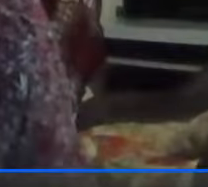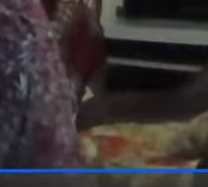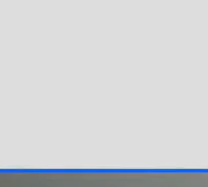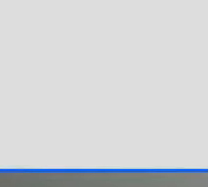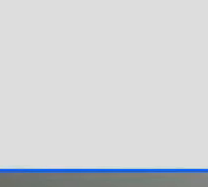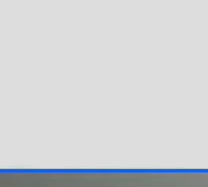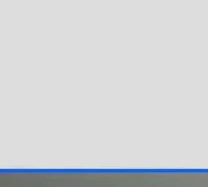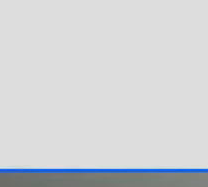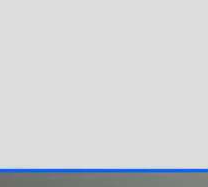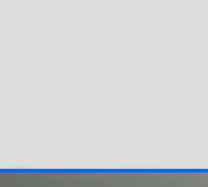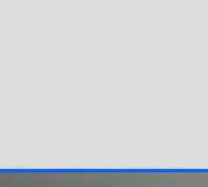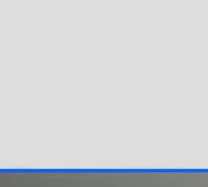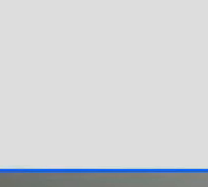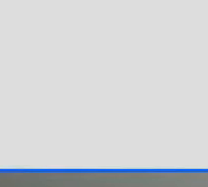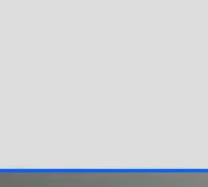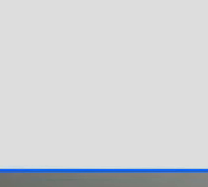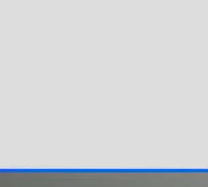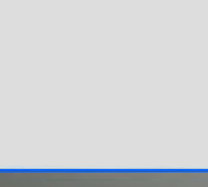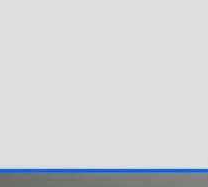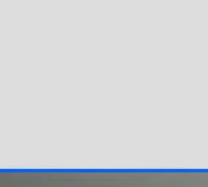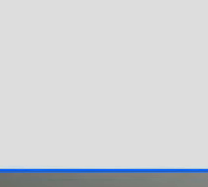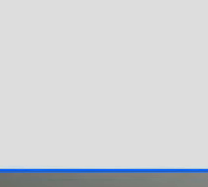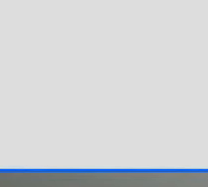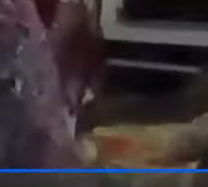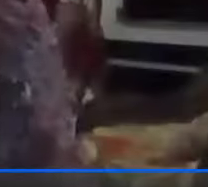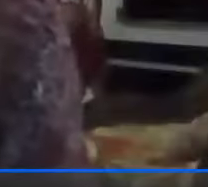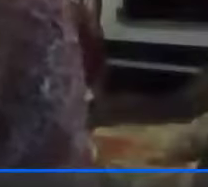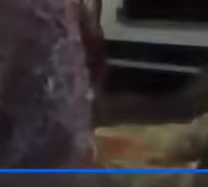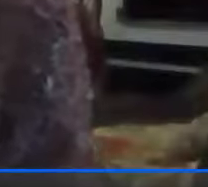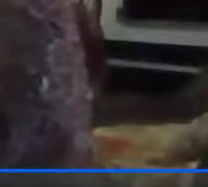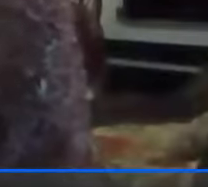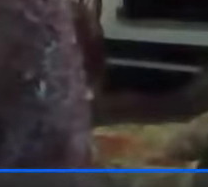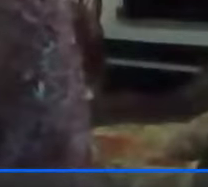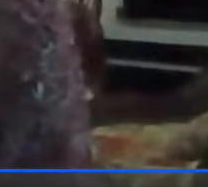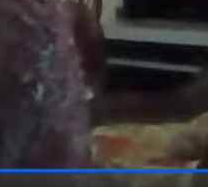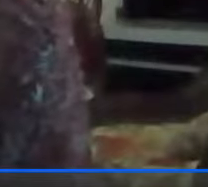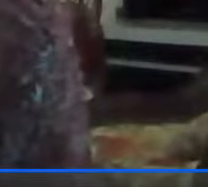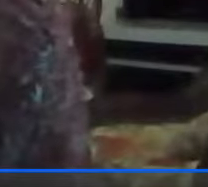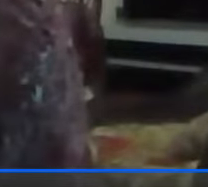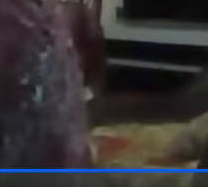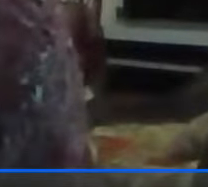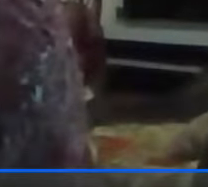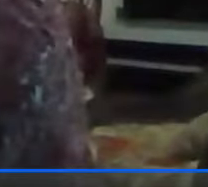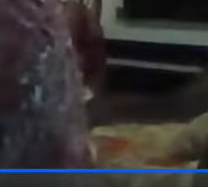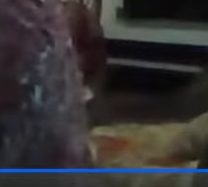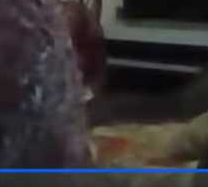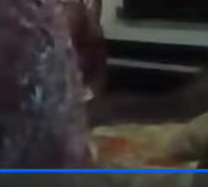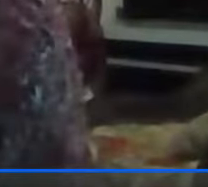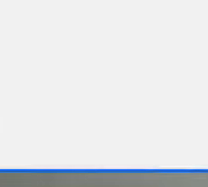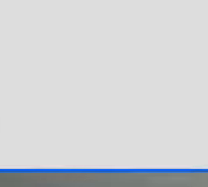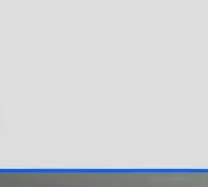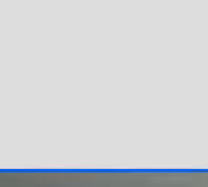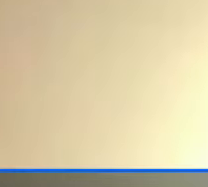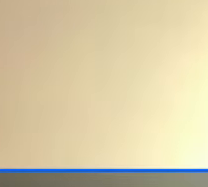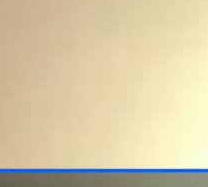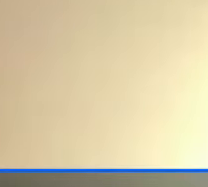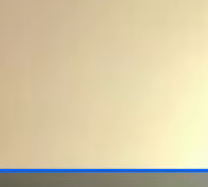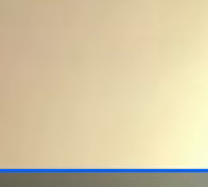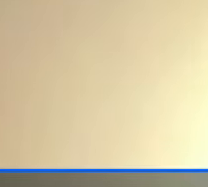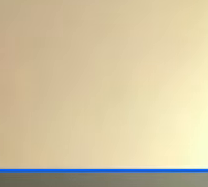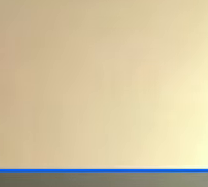suficiente. Não, eu que não vi. Quem está falando, desculpem. Isa, deixa eu me Posso achar esperar aqui. tranquilamente. Deixa